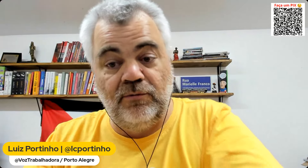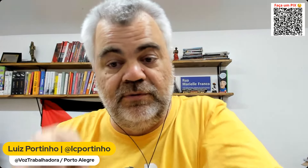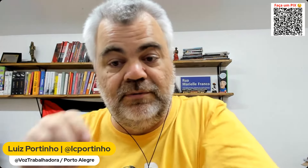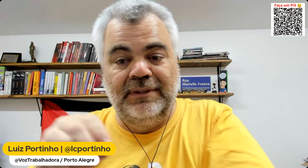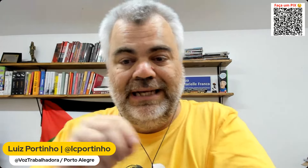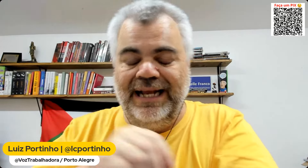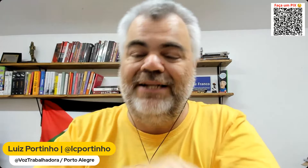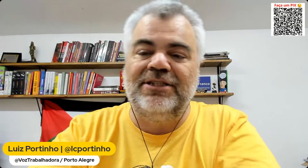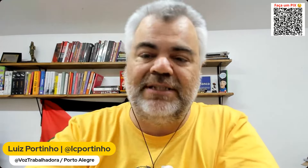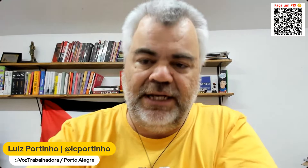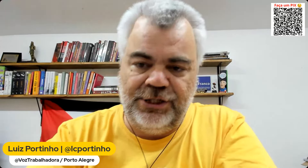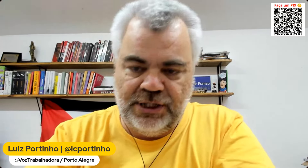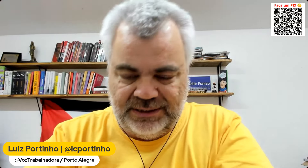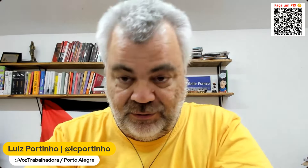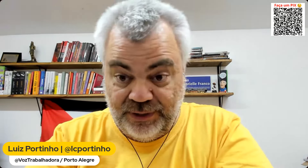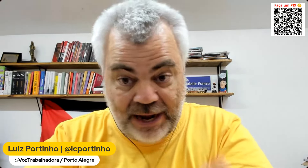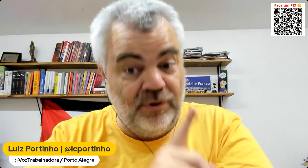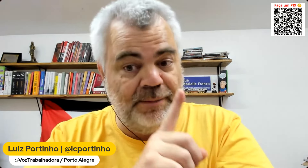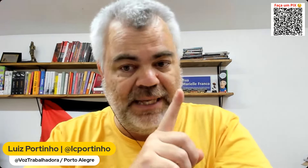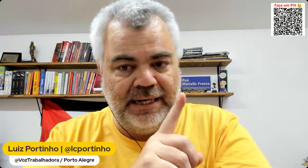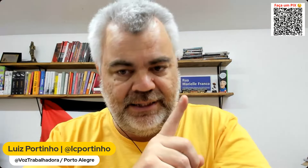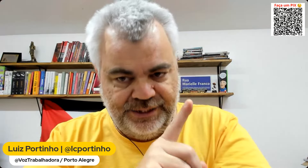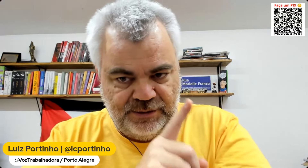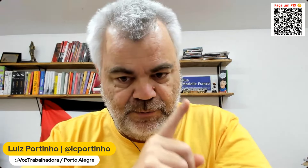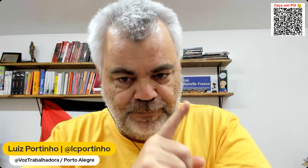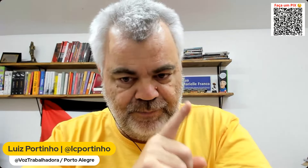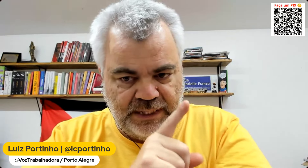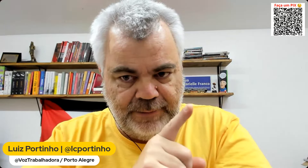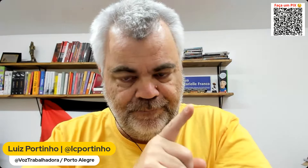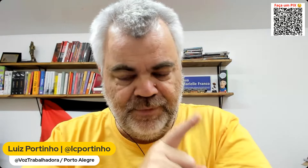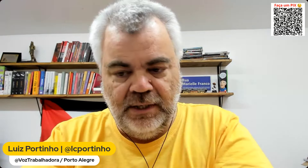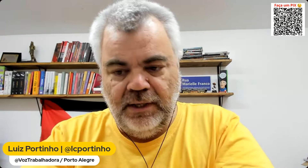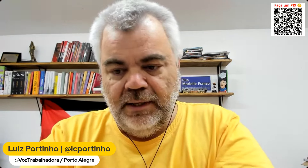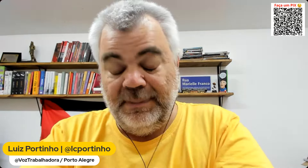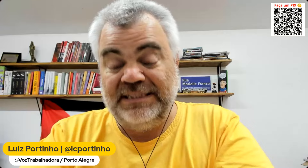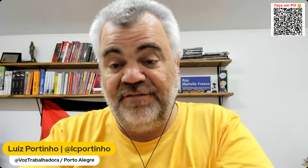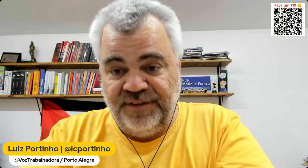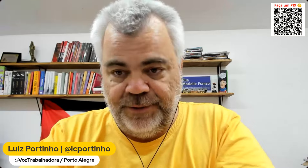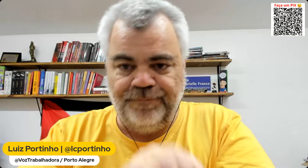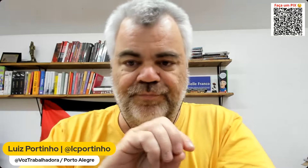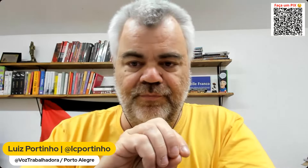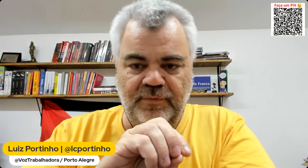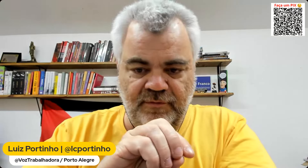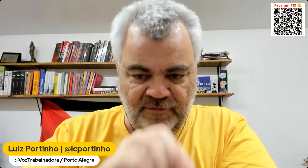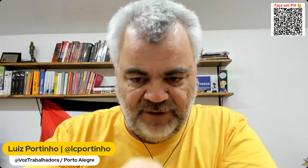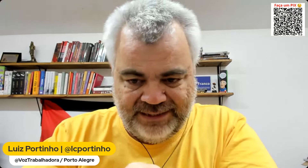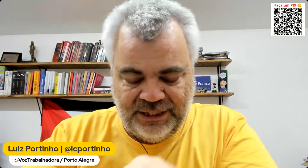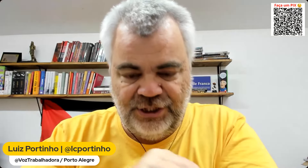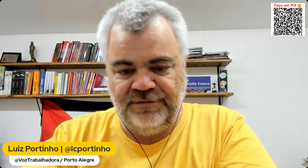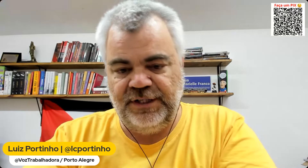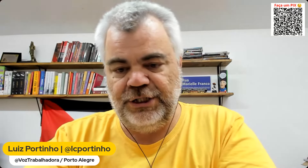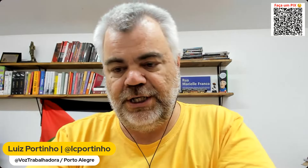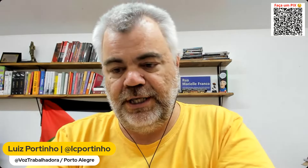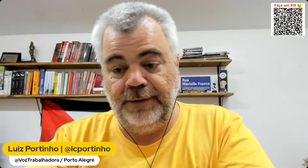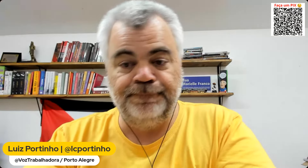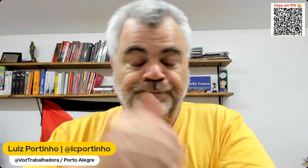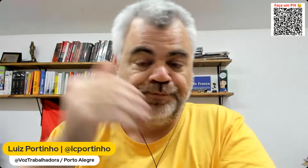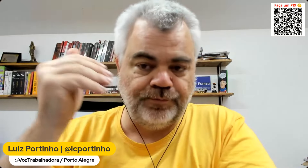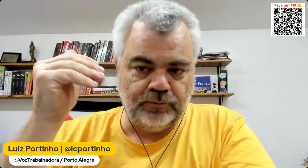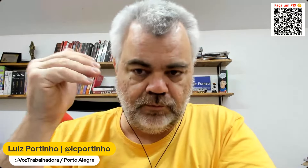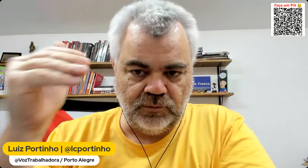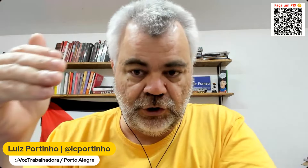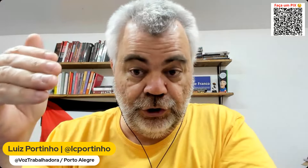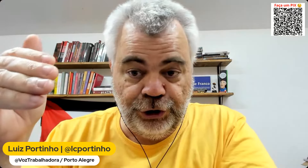Inclusive o Lula com grandes críticas ao neoliberalismo, né? Mas enfim, vai ter G20